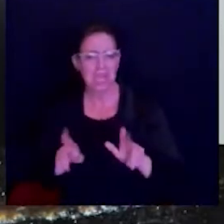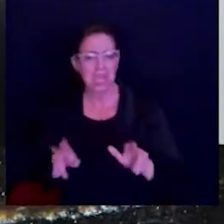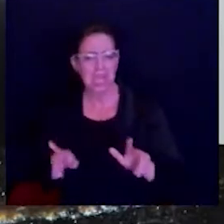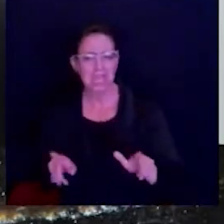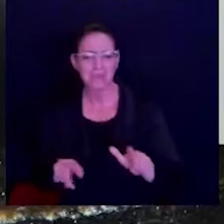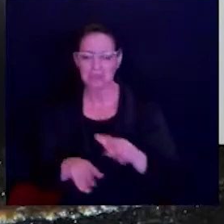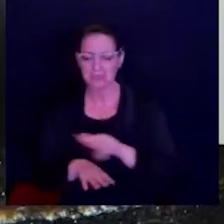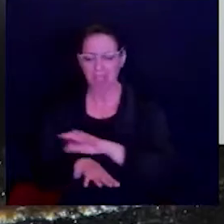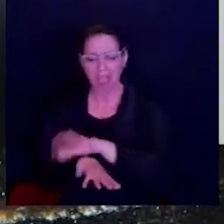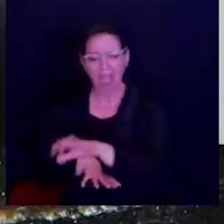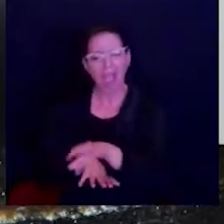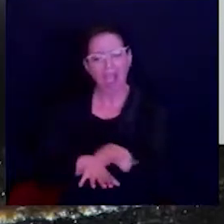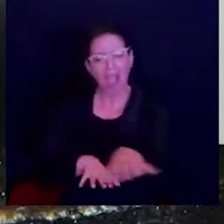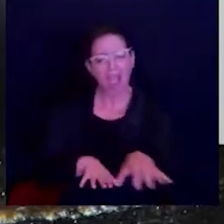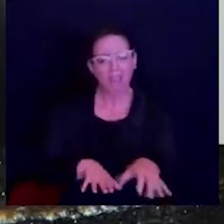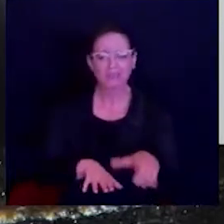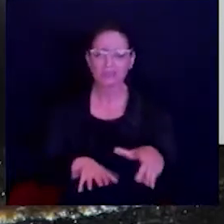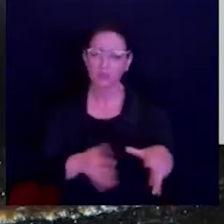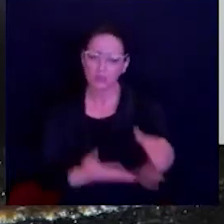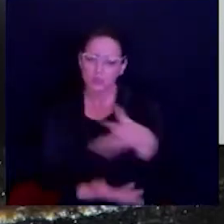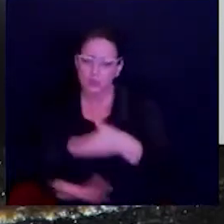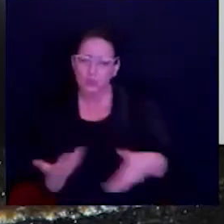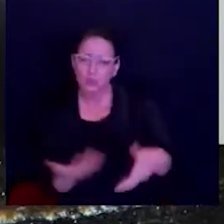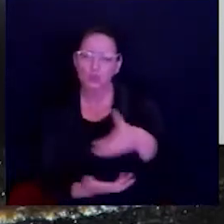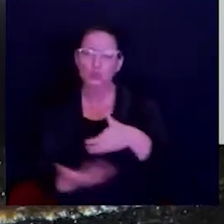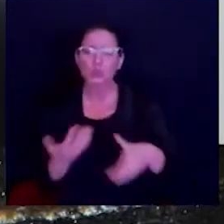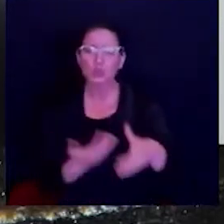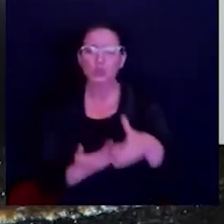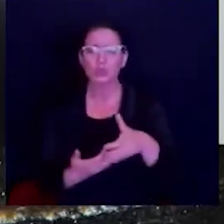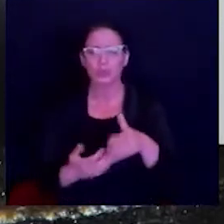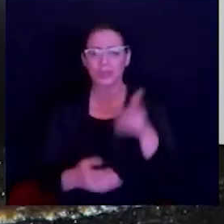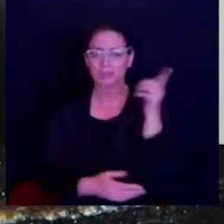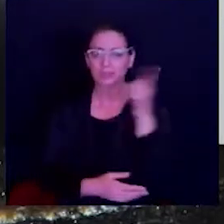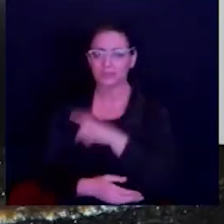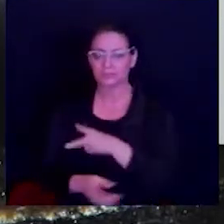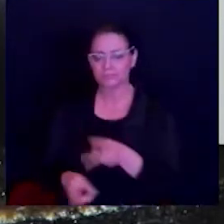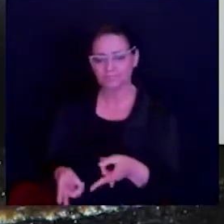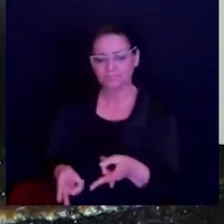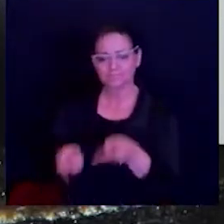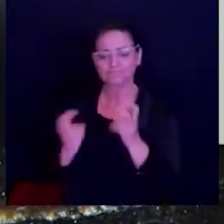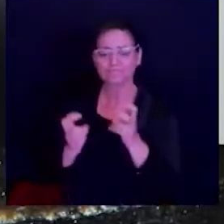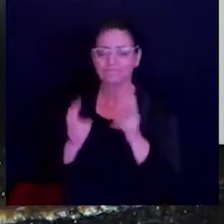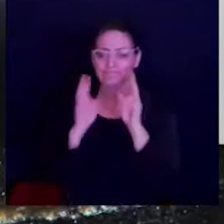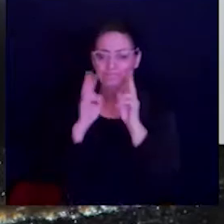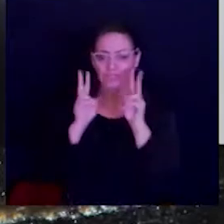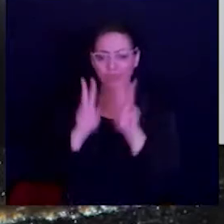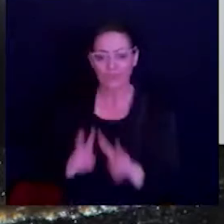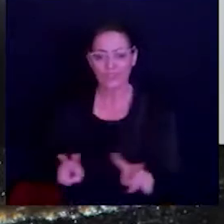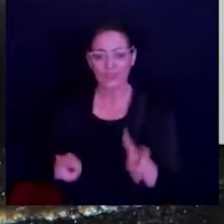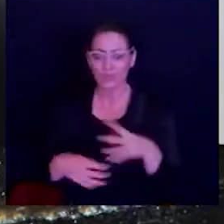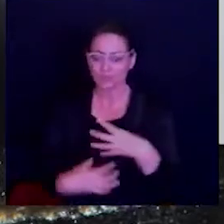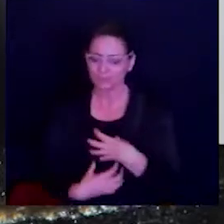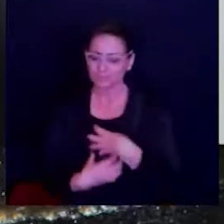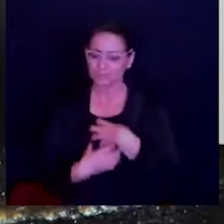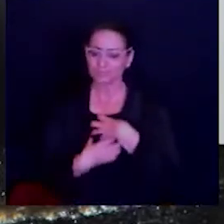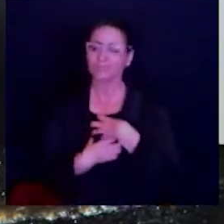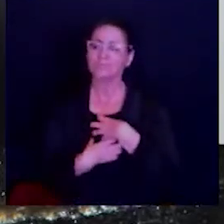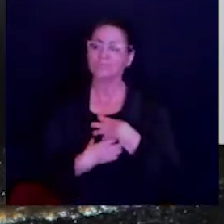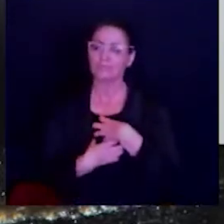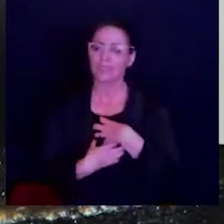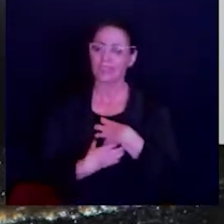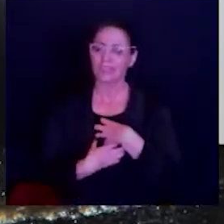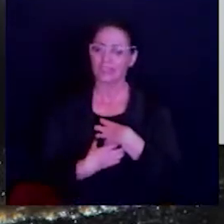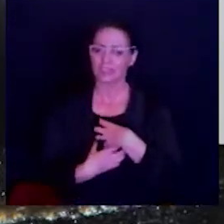poder conter o que os nossos olhos não veem, mas o corpo e a alma sentem. Podemos